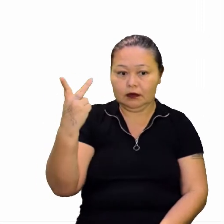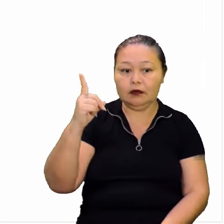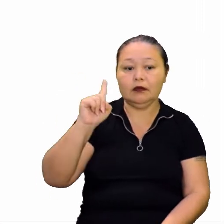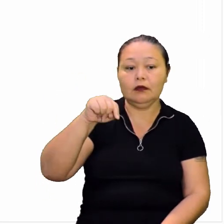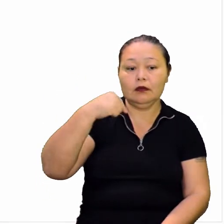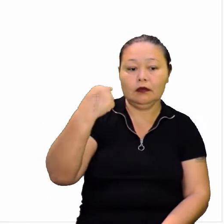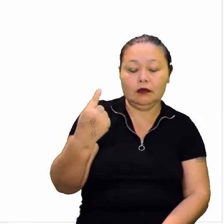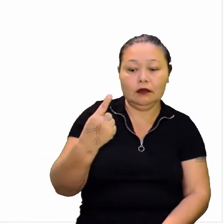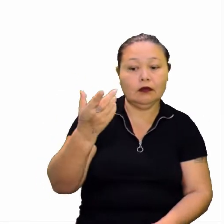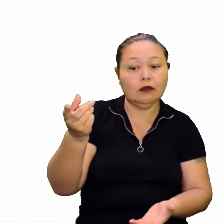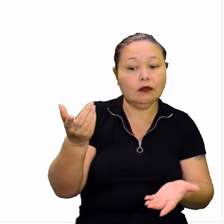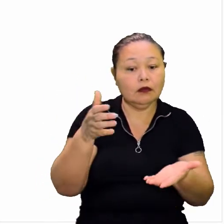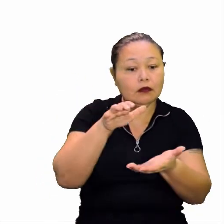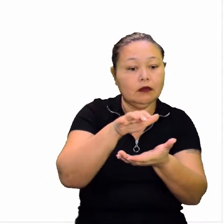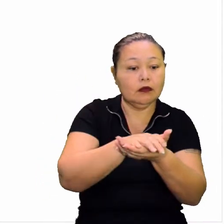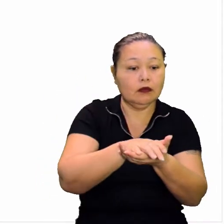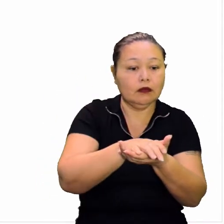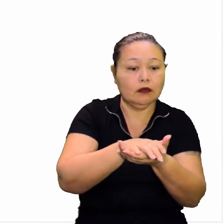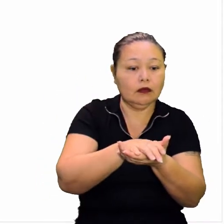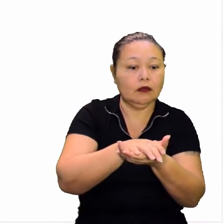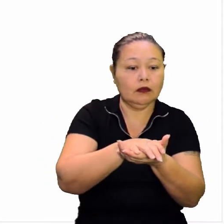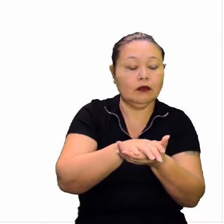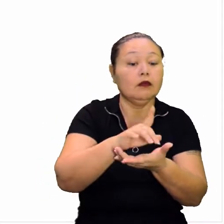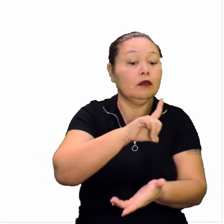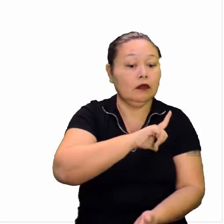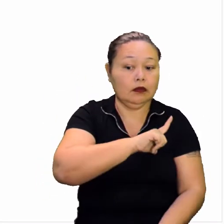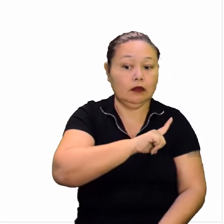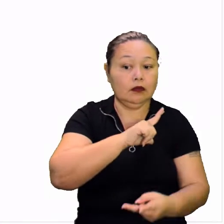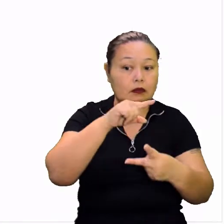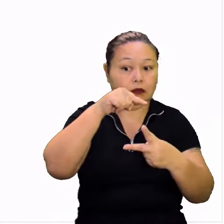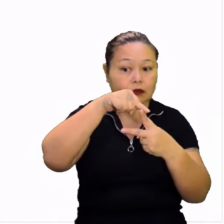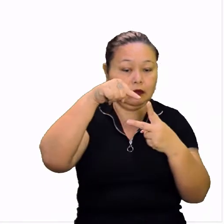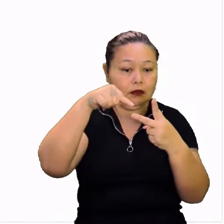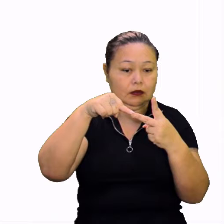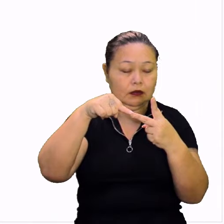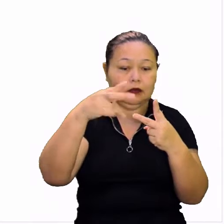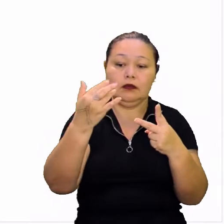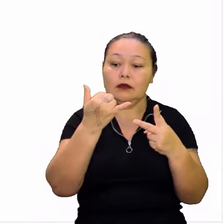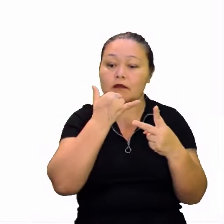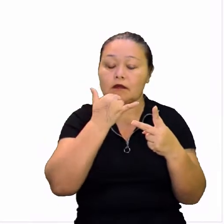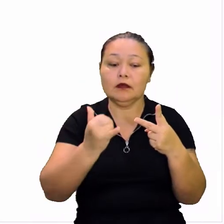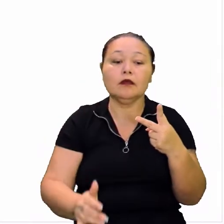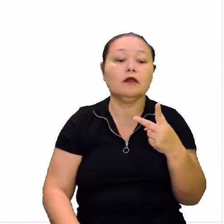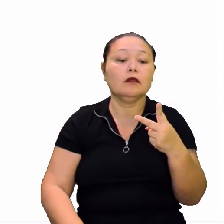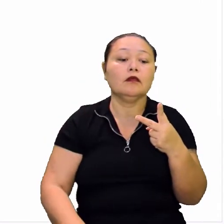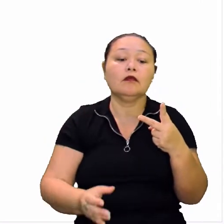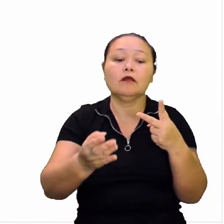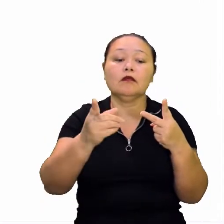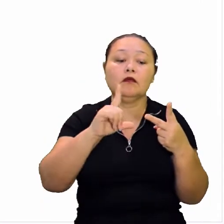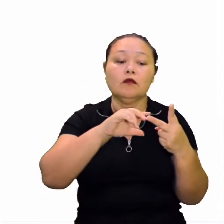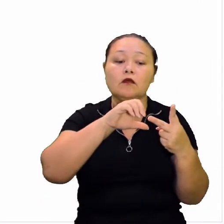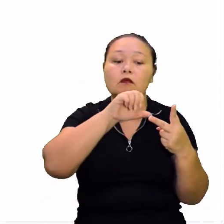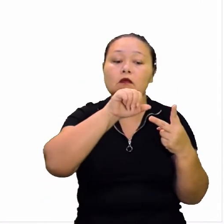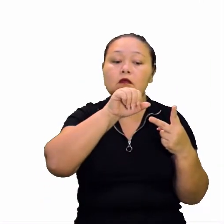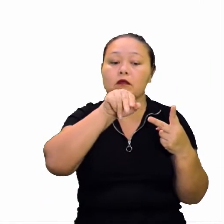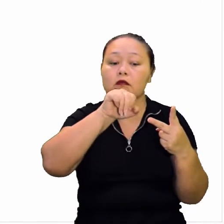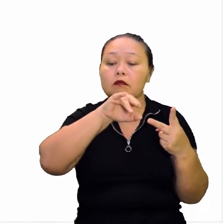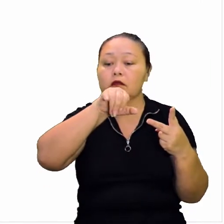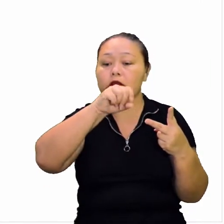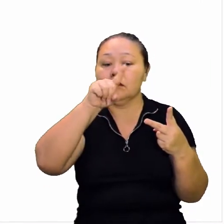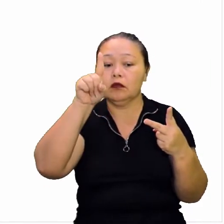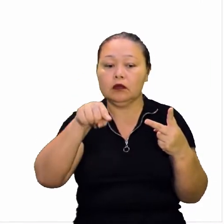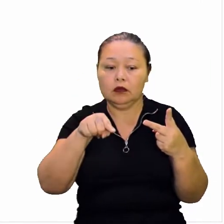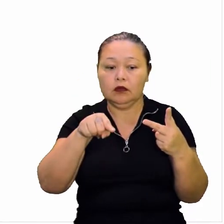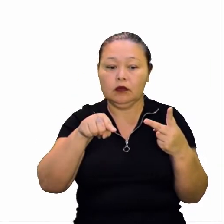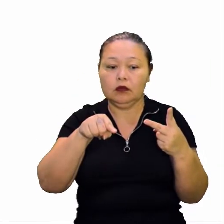Rebeca irá se casar. Aí Rebeca vai ter, aí tem o casamento de, Esaú com Jacó,